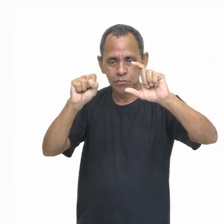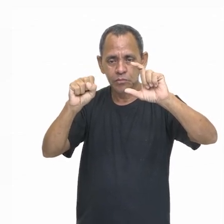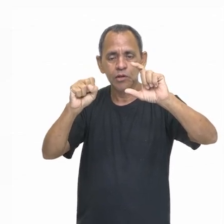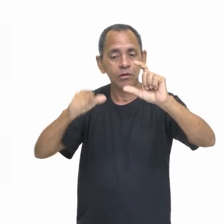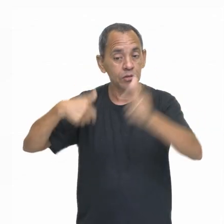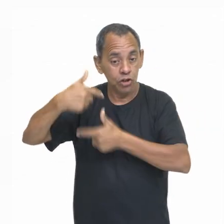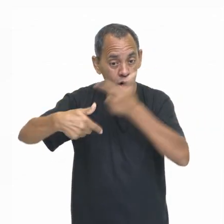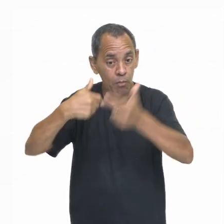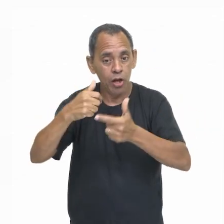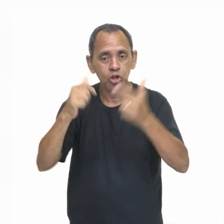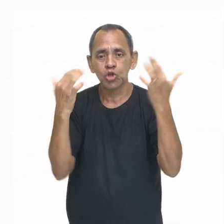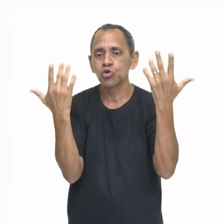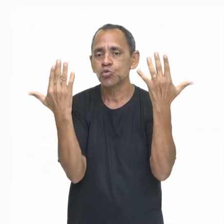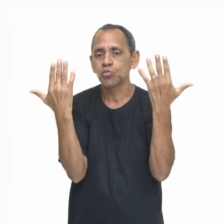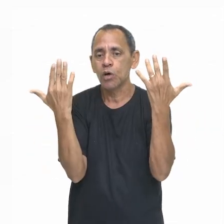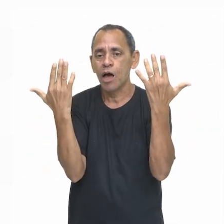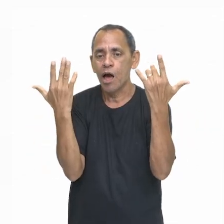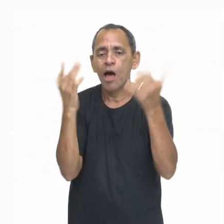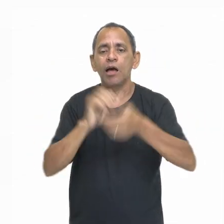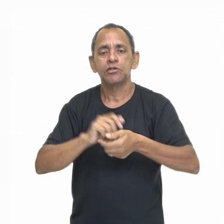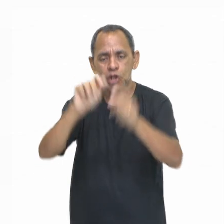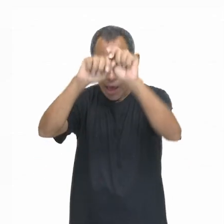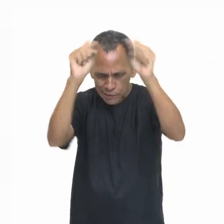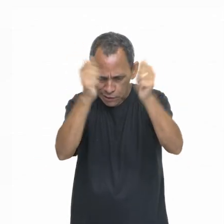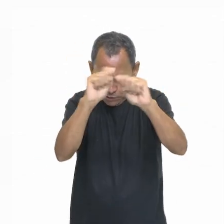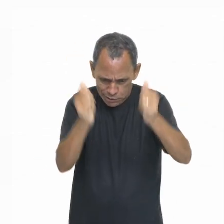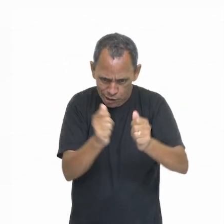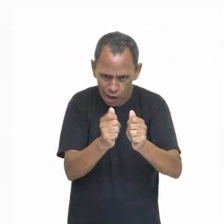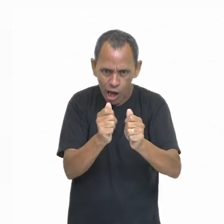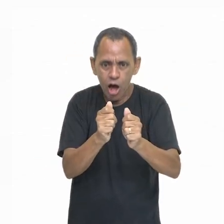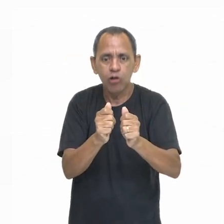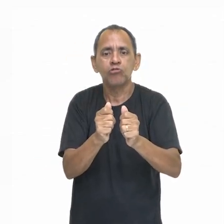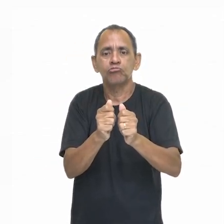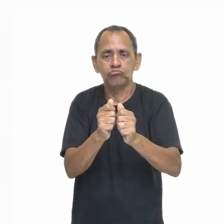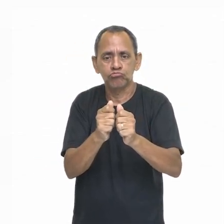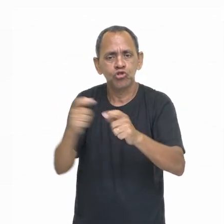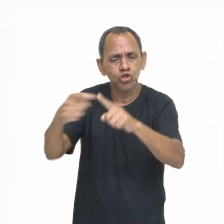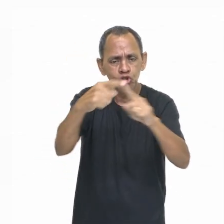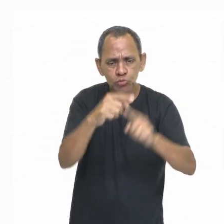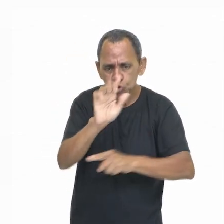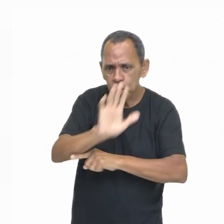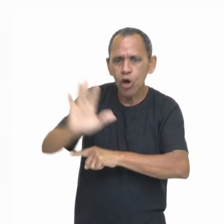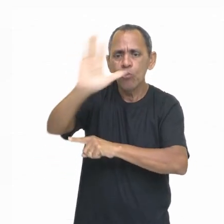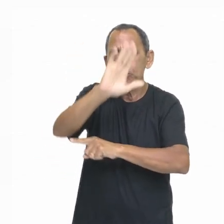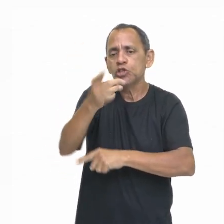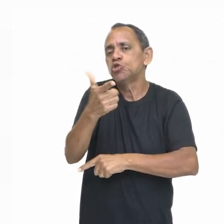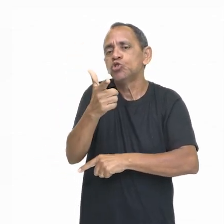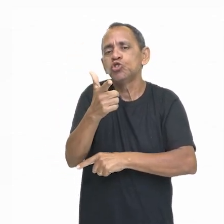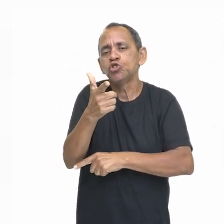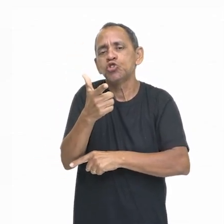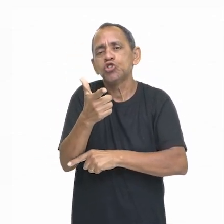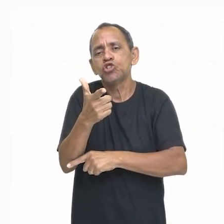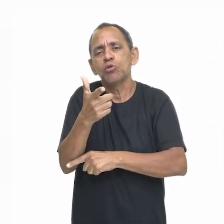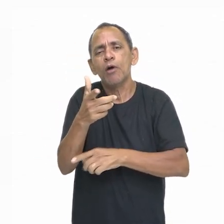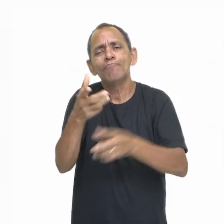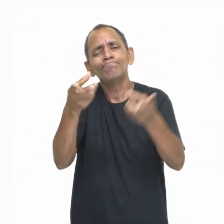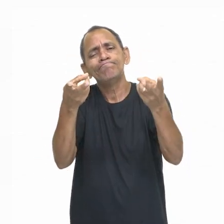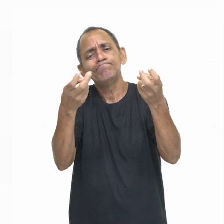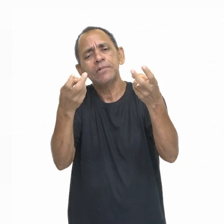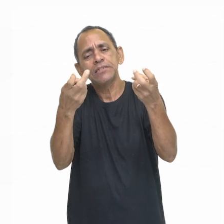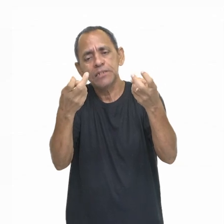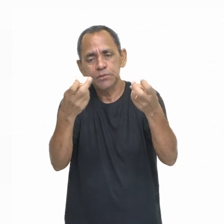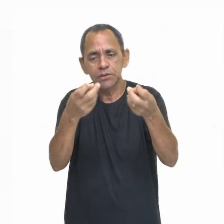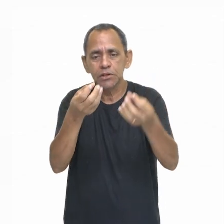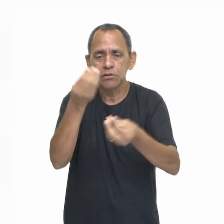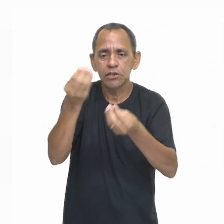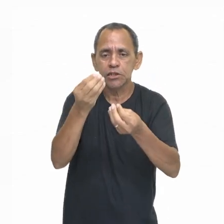camponeses, artesãos, né, que de um modo geral já não tinham uma visibilidade